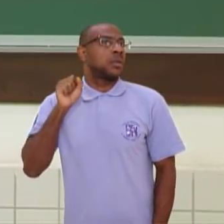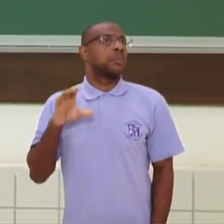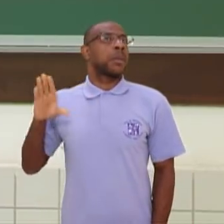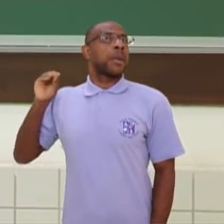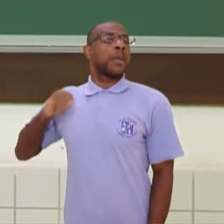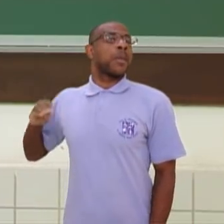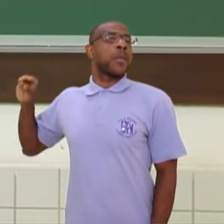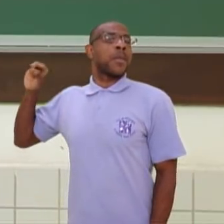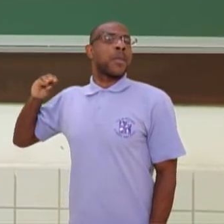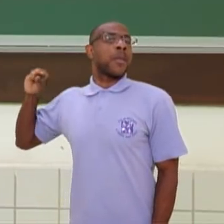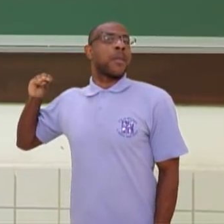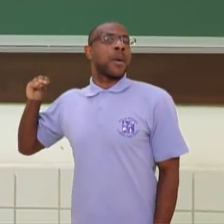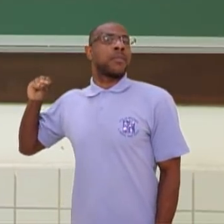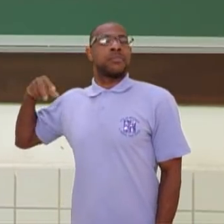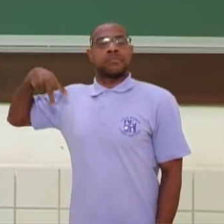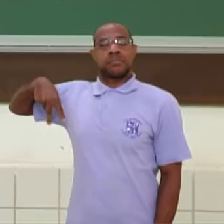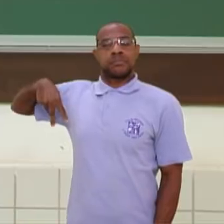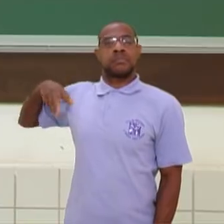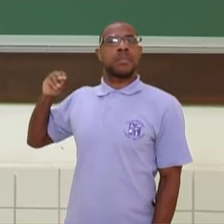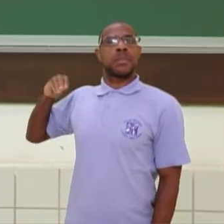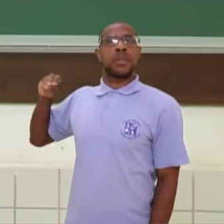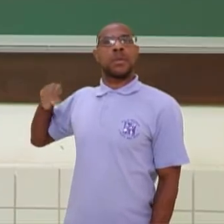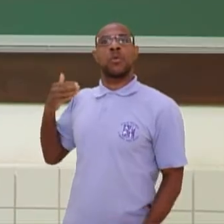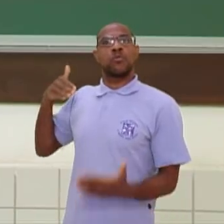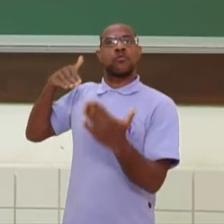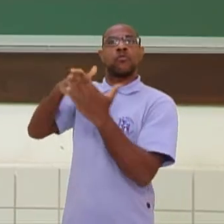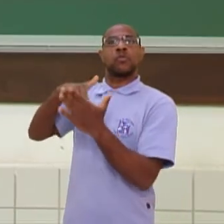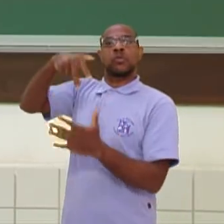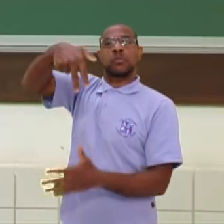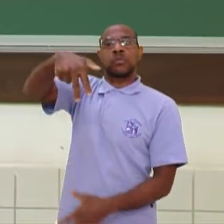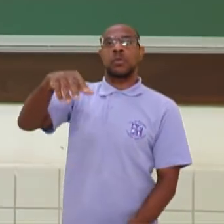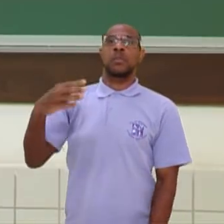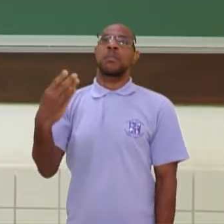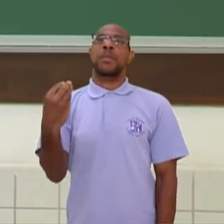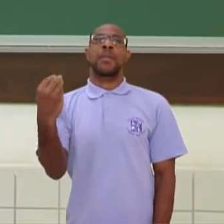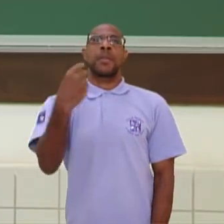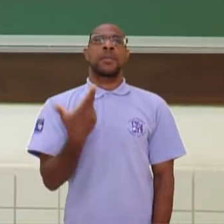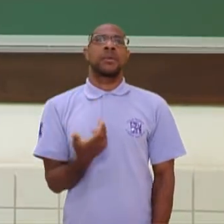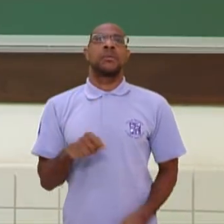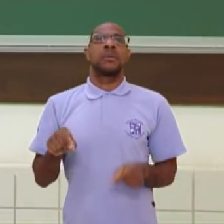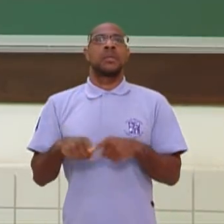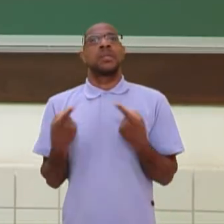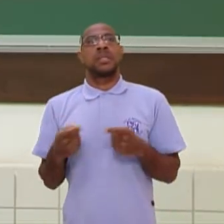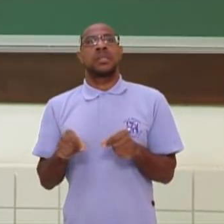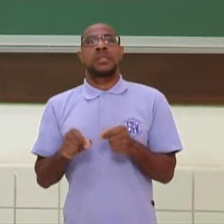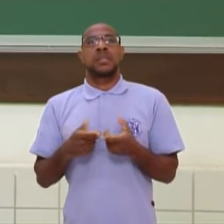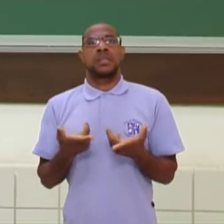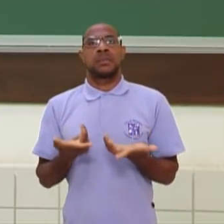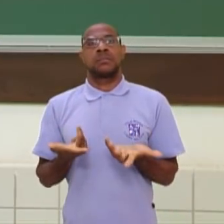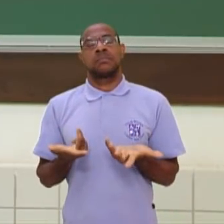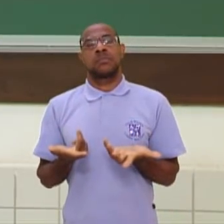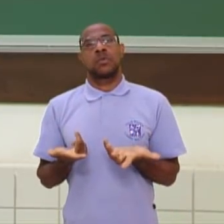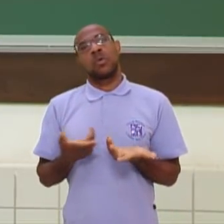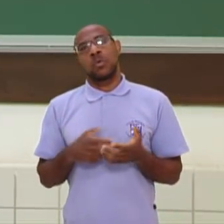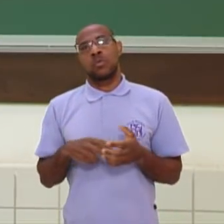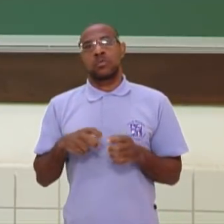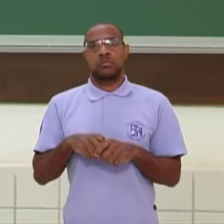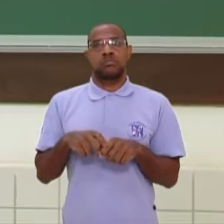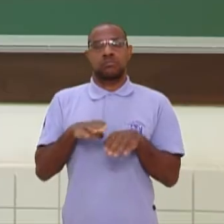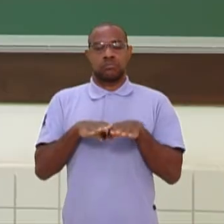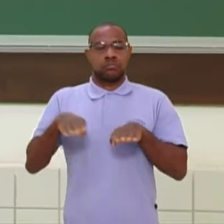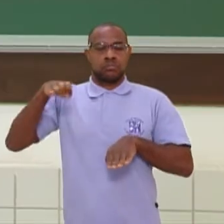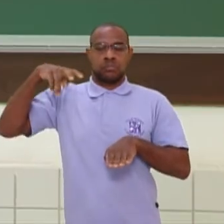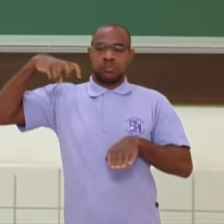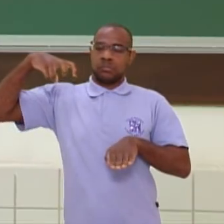de propagação. Dependendo da situação, se você estiver numa escada, um colega seu estiver no piso superior ou no piso